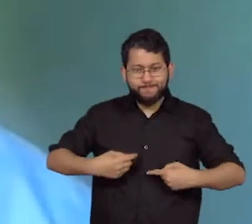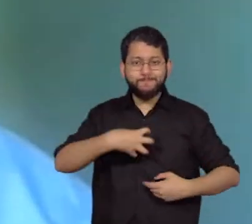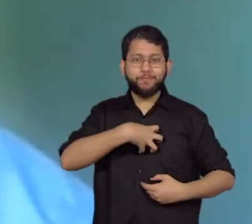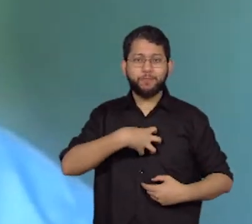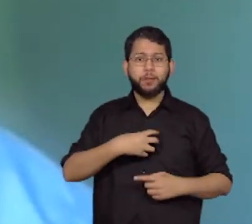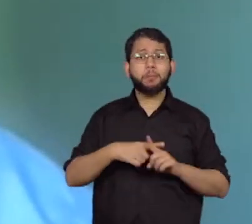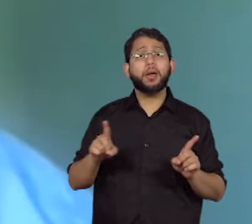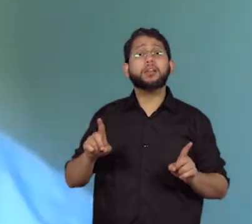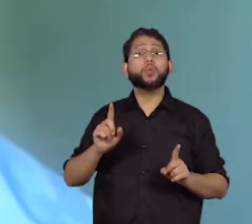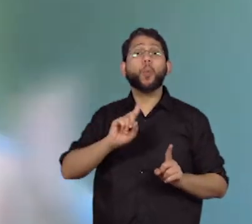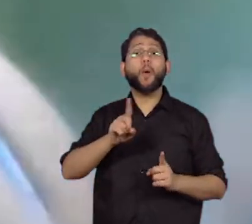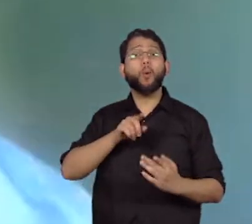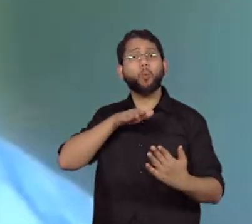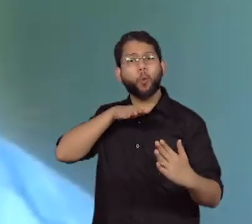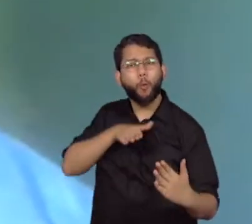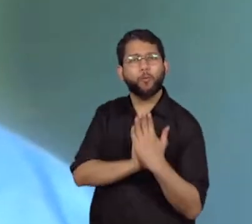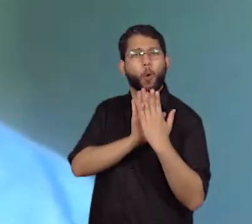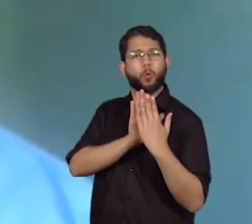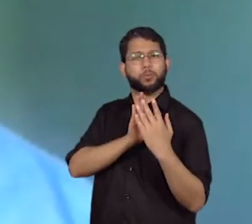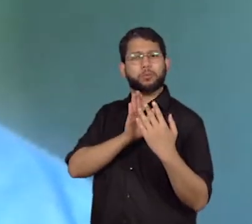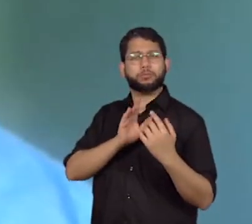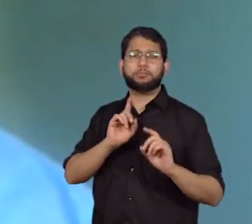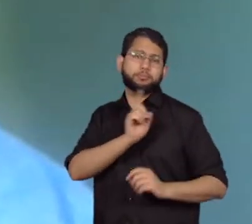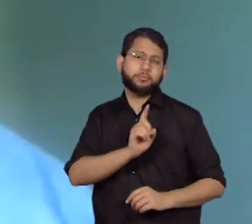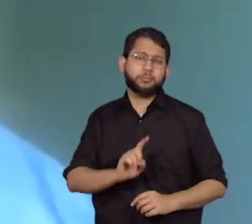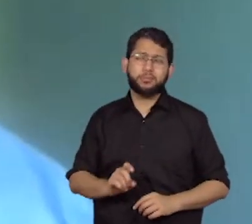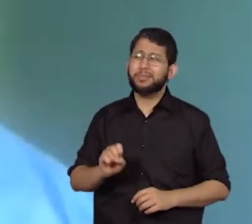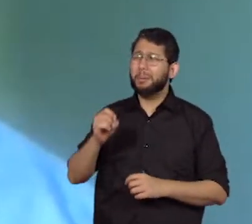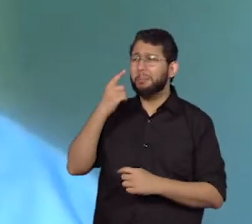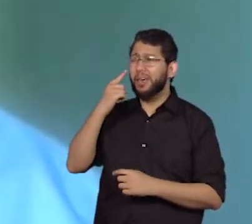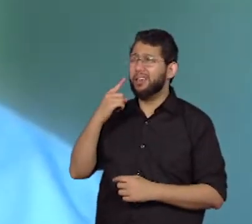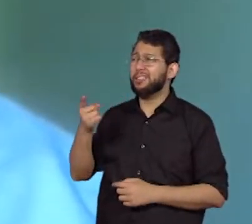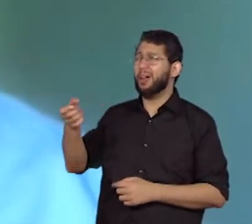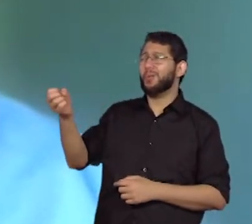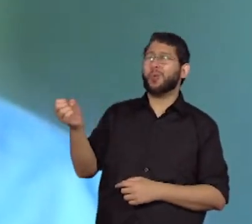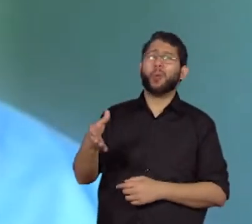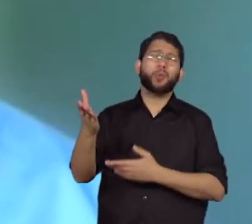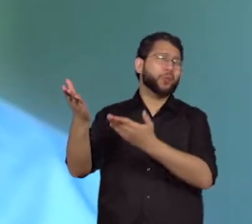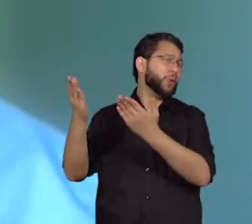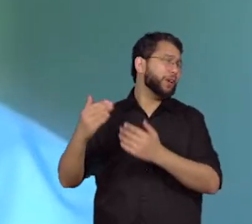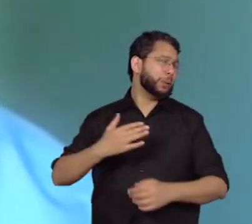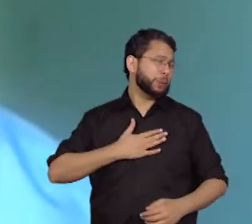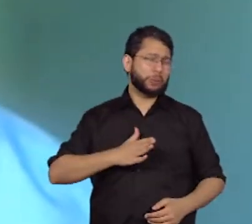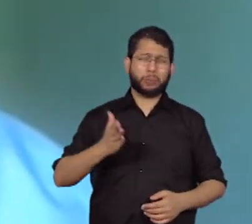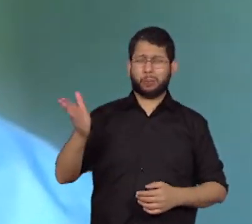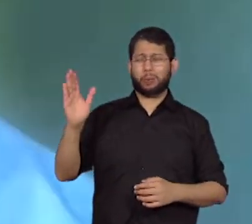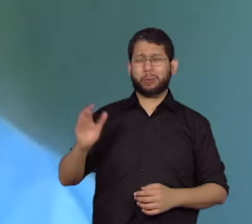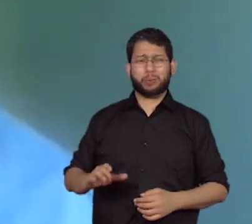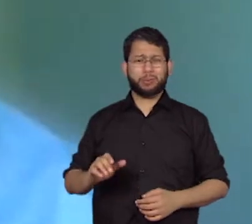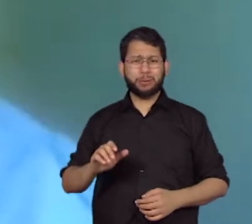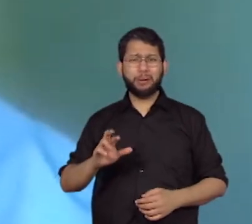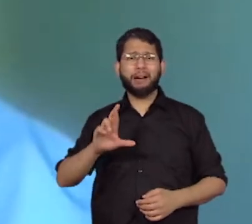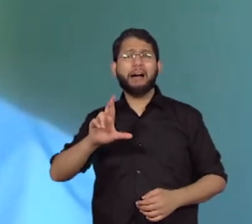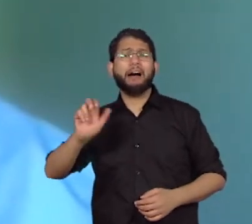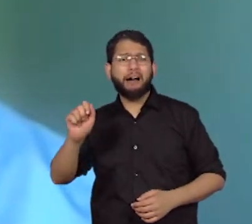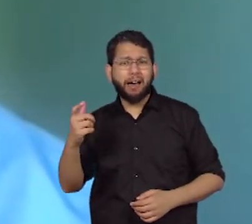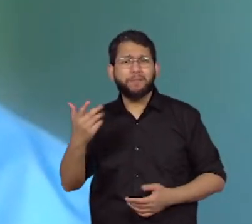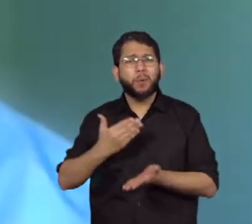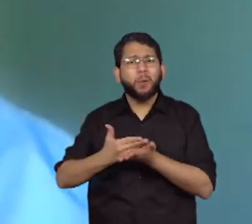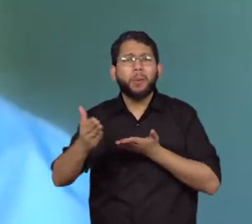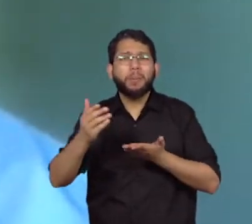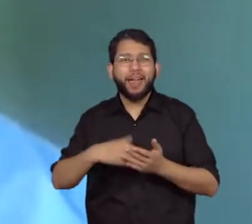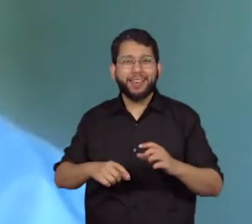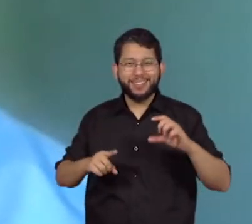não é um confronto. Se você observa como um confronto, tá vindo realidade aumentada e eu vou evitar